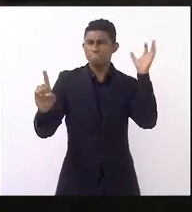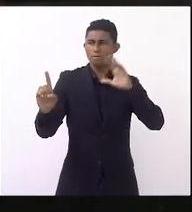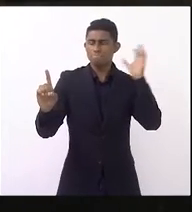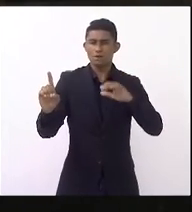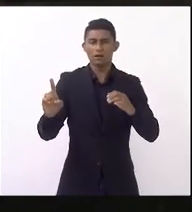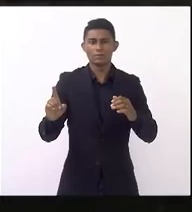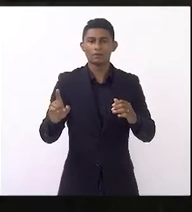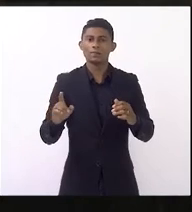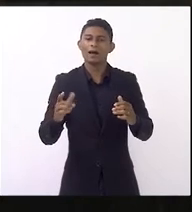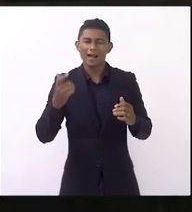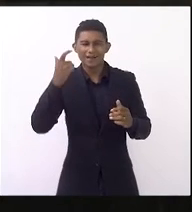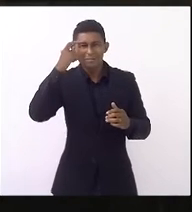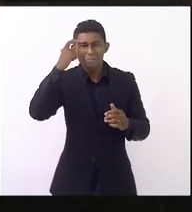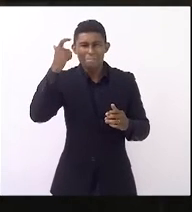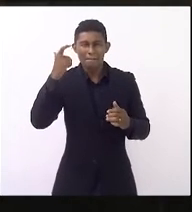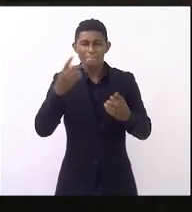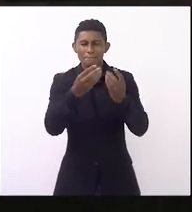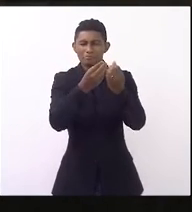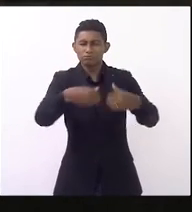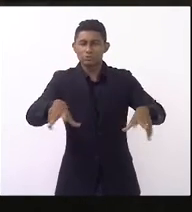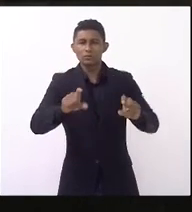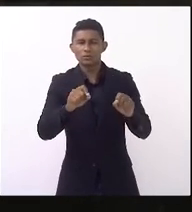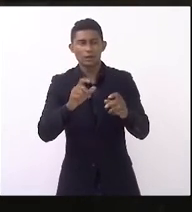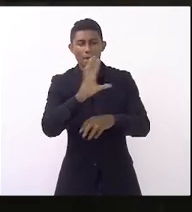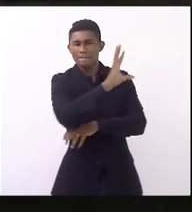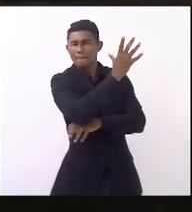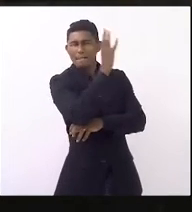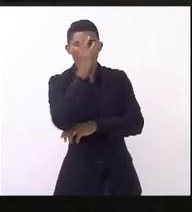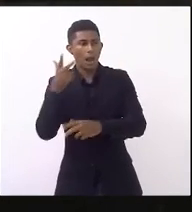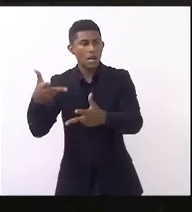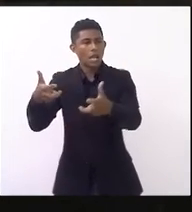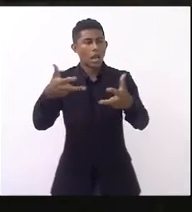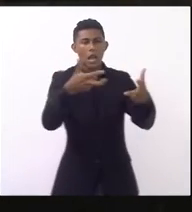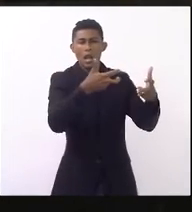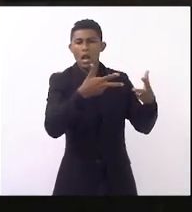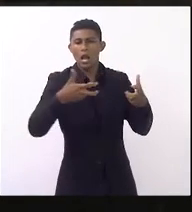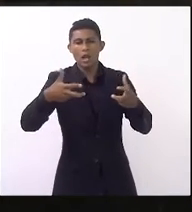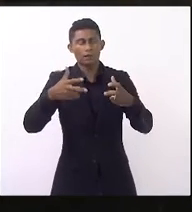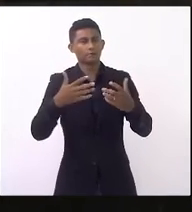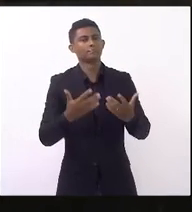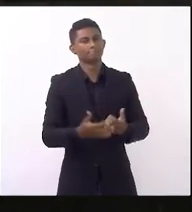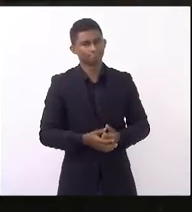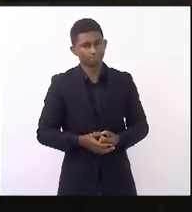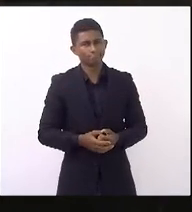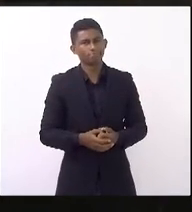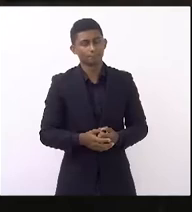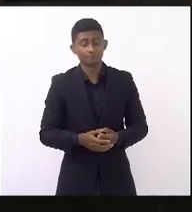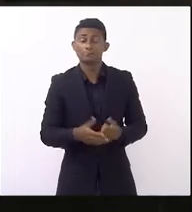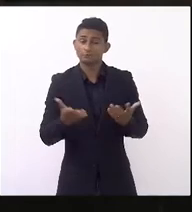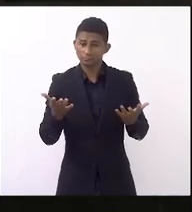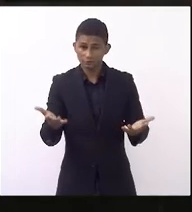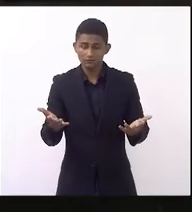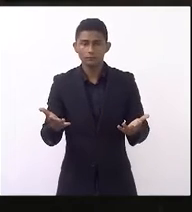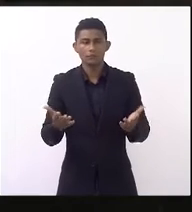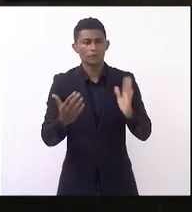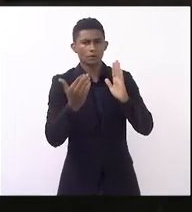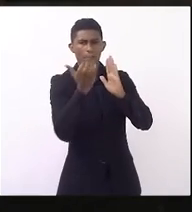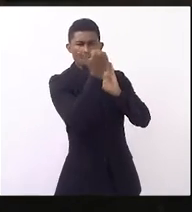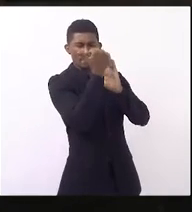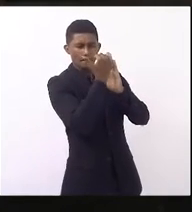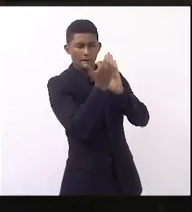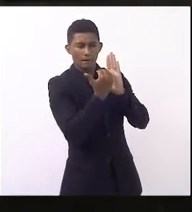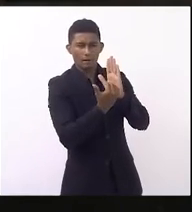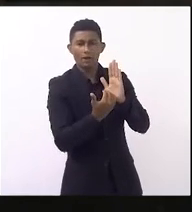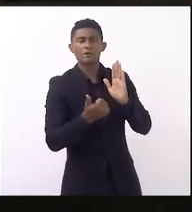qualquer custo, inclusive ao custo da mãe terra. Então, nesse sentido, é um programa completo que a gente